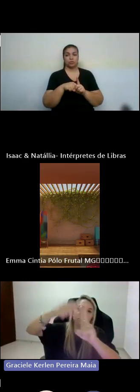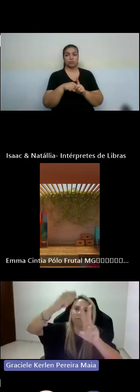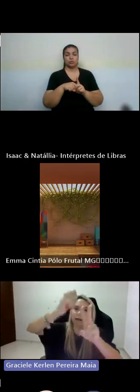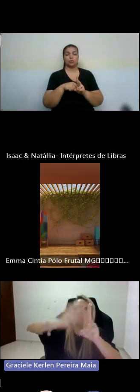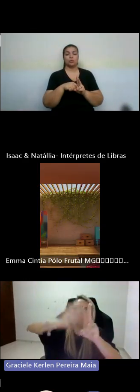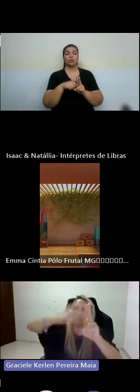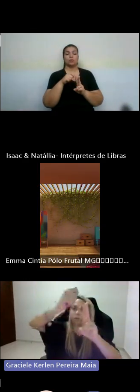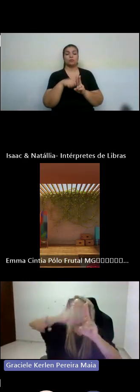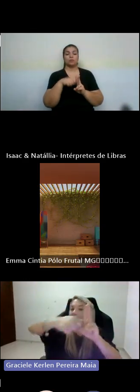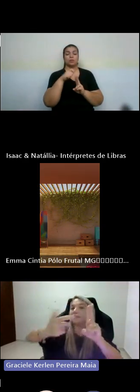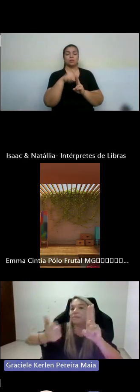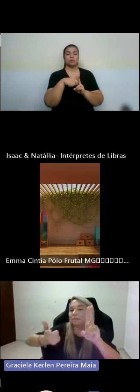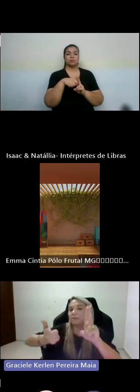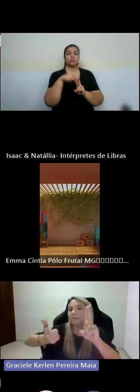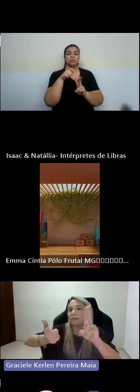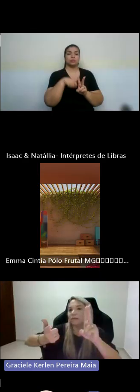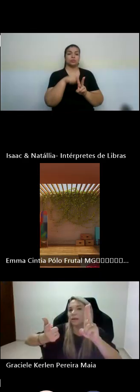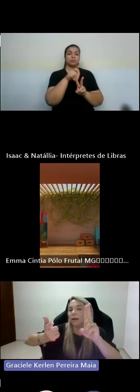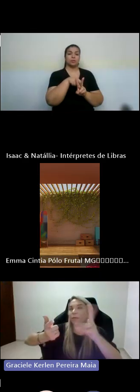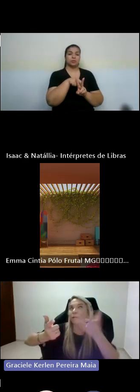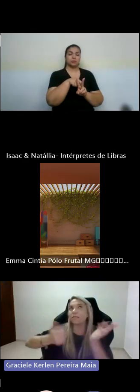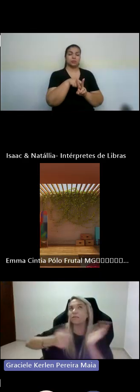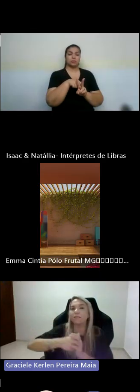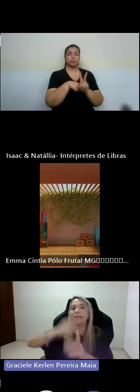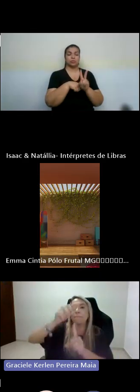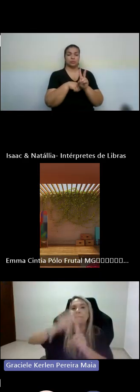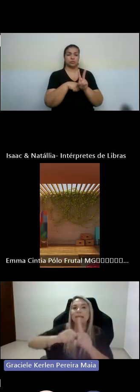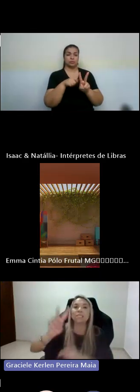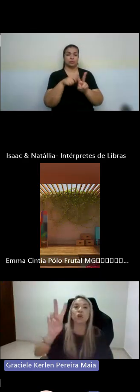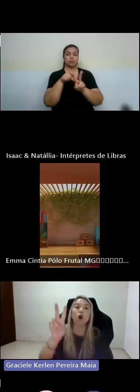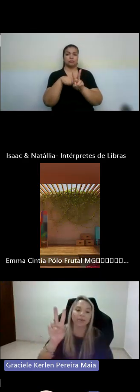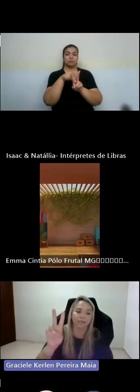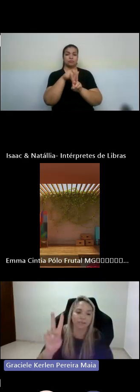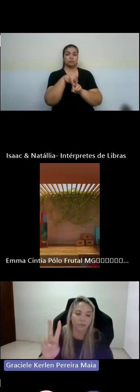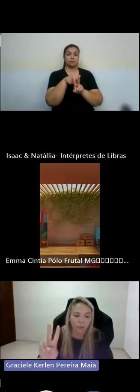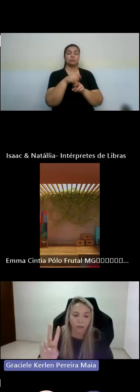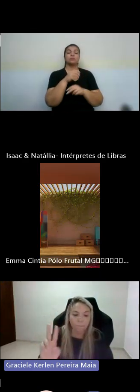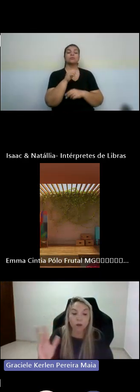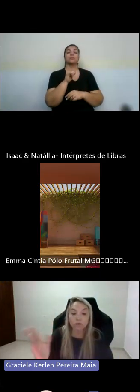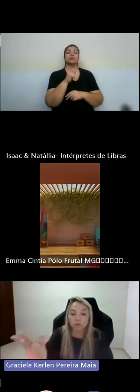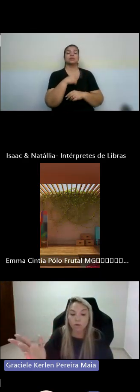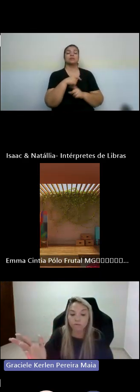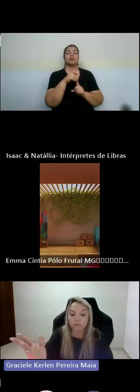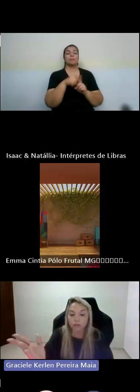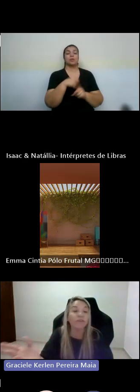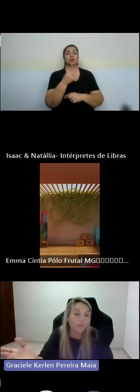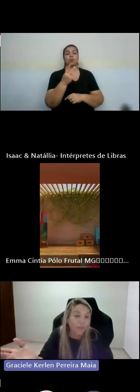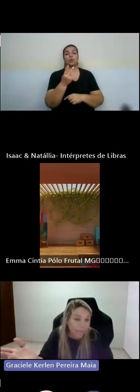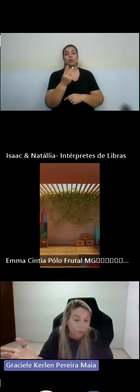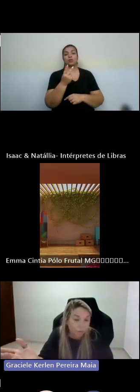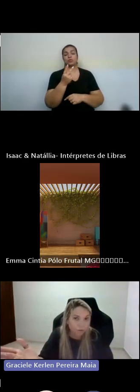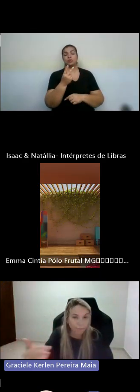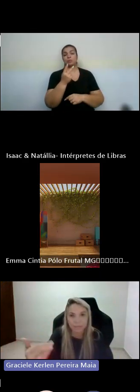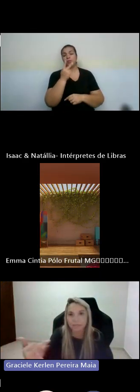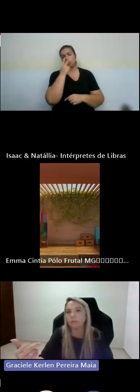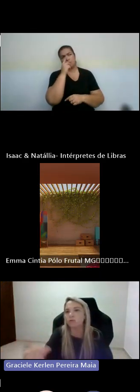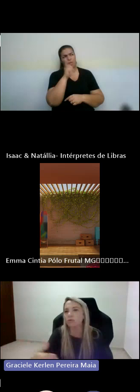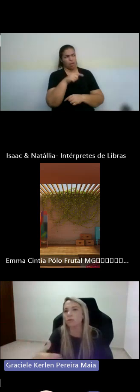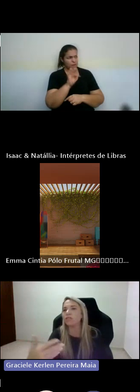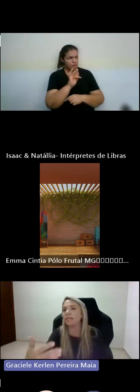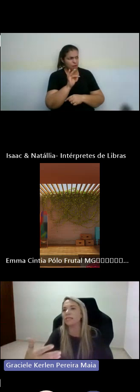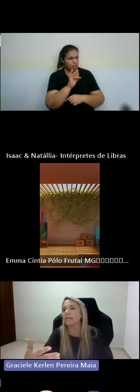2 dedos e faço 2 meses. Porque se eu fizer mês 2, posso confundir com fevereiro,